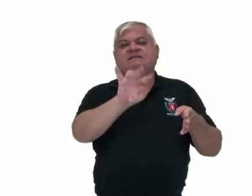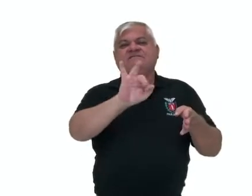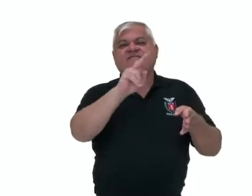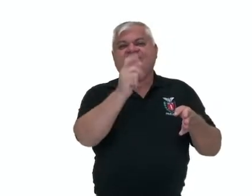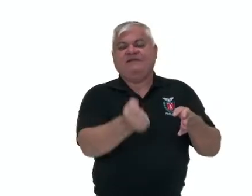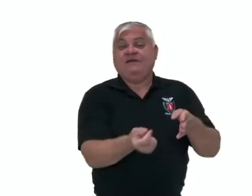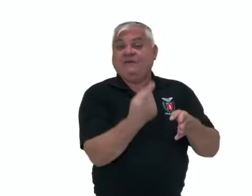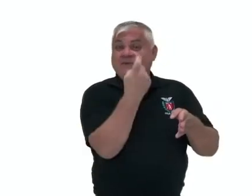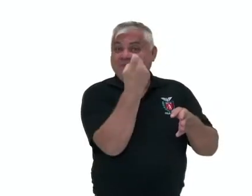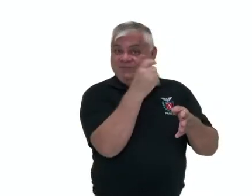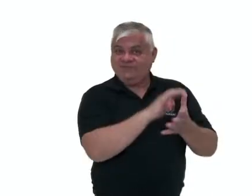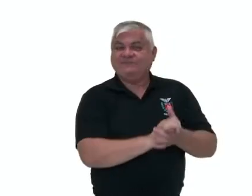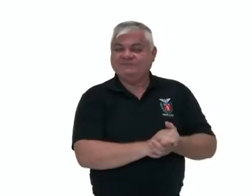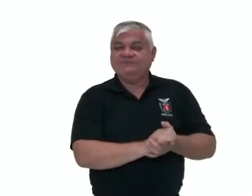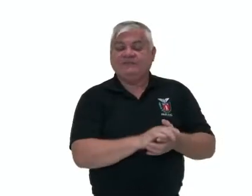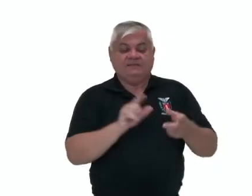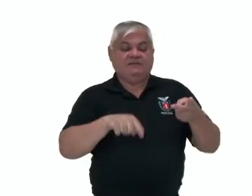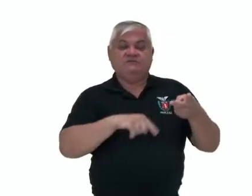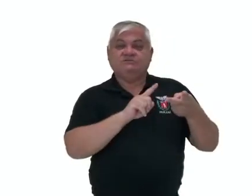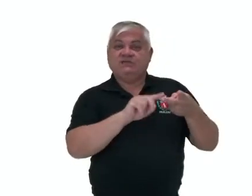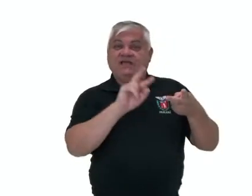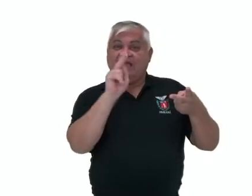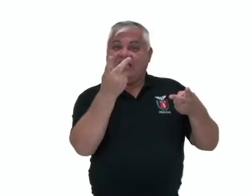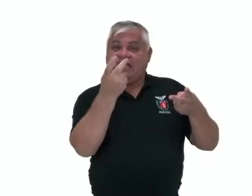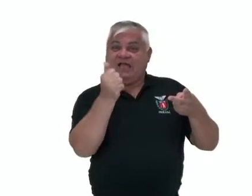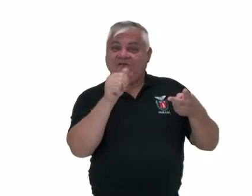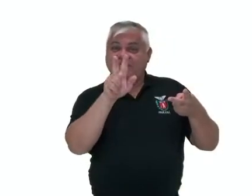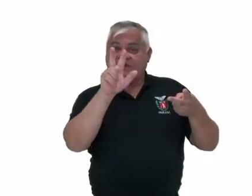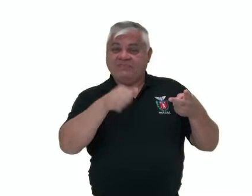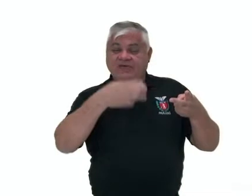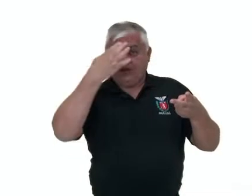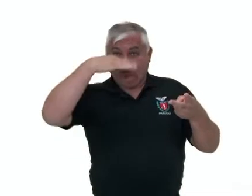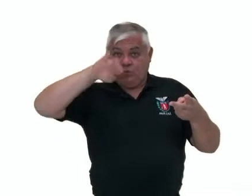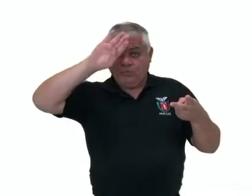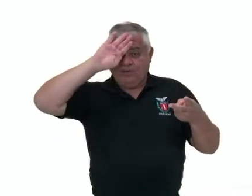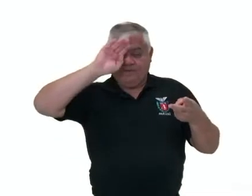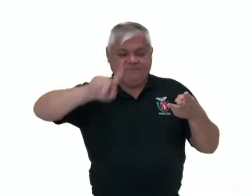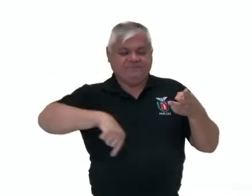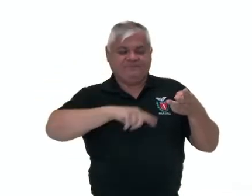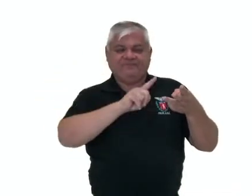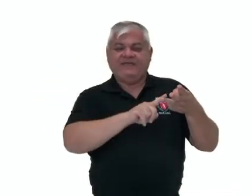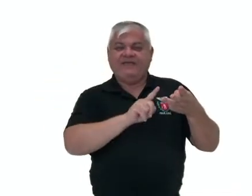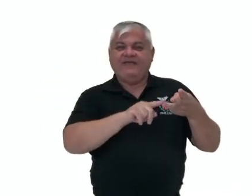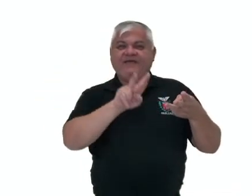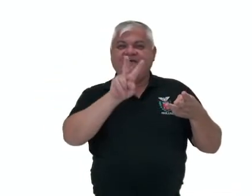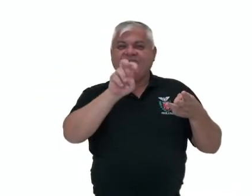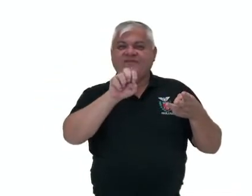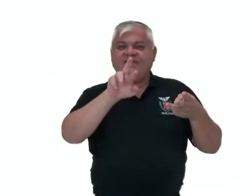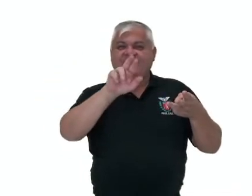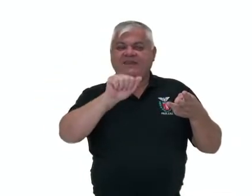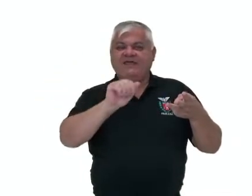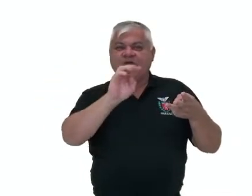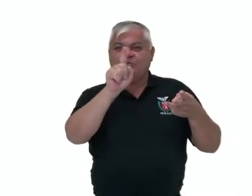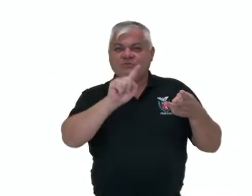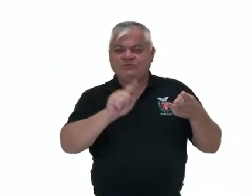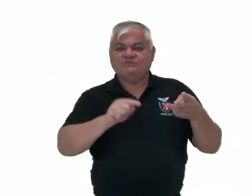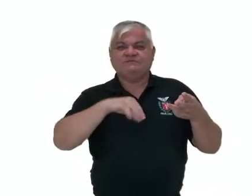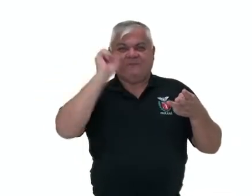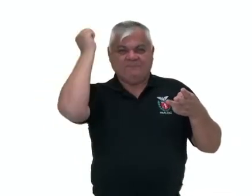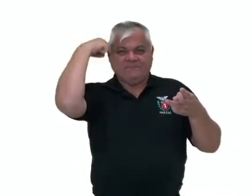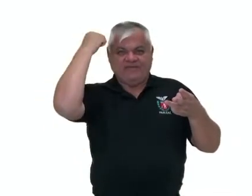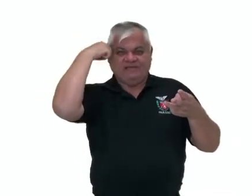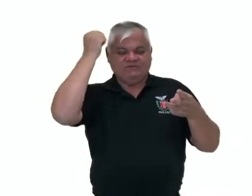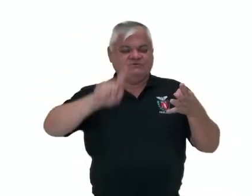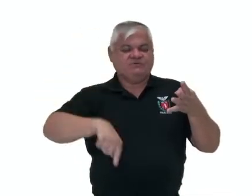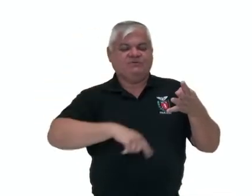comerciar com a Espanha eram Havana, em Cuba, Veracruz, no México, Cartagena, na Colômbia, Porto Belo,